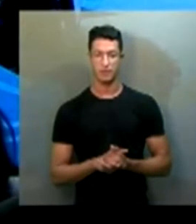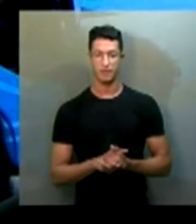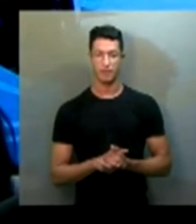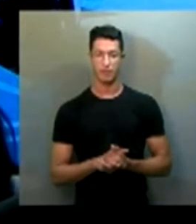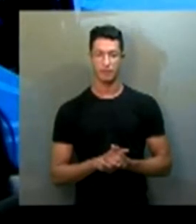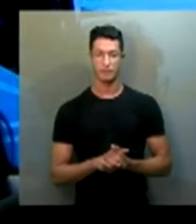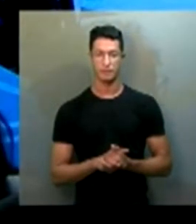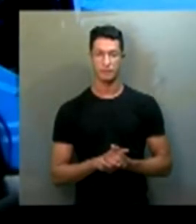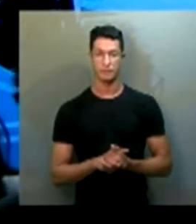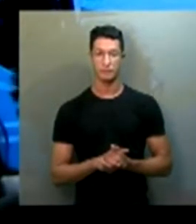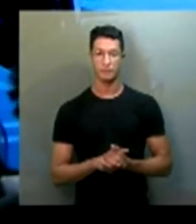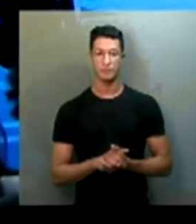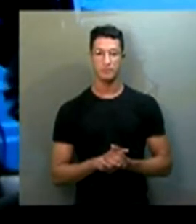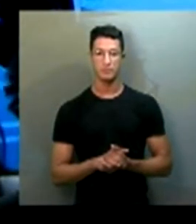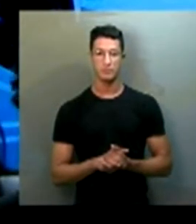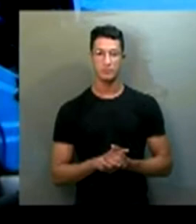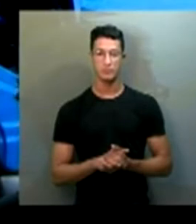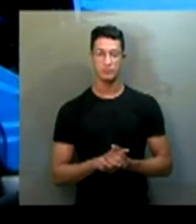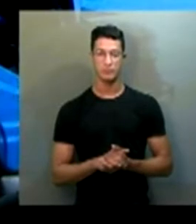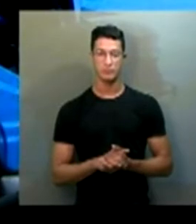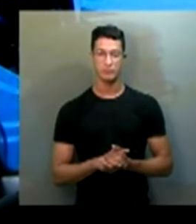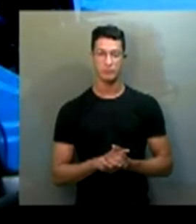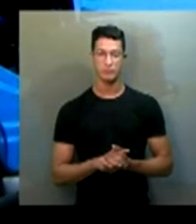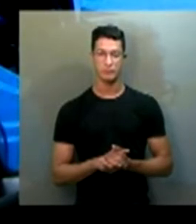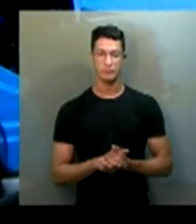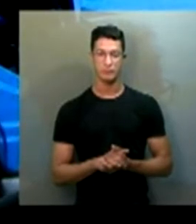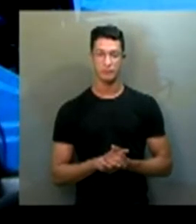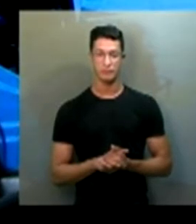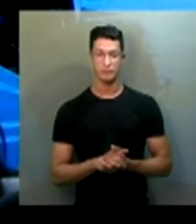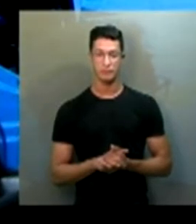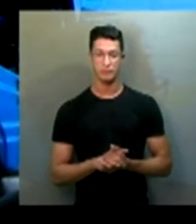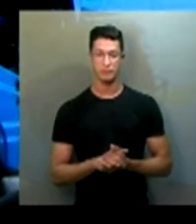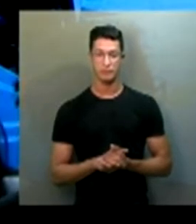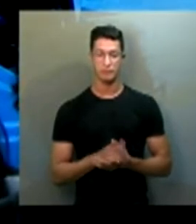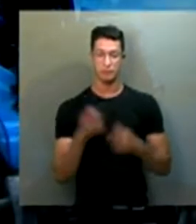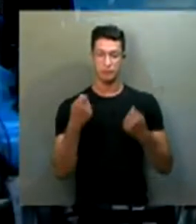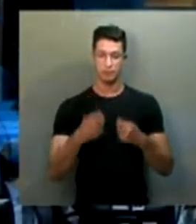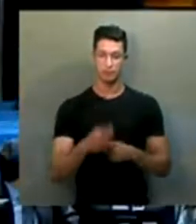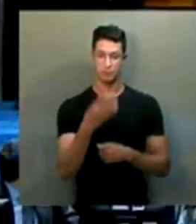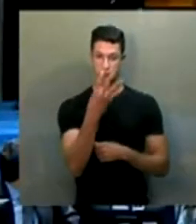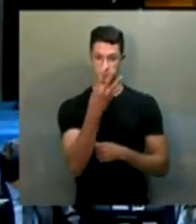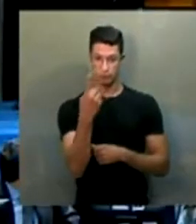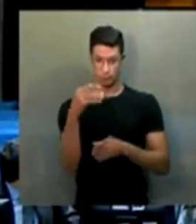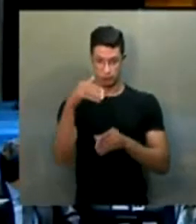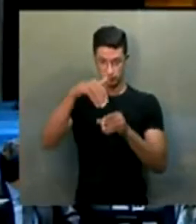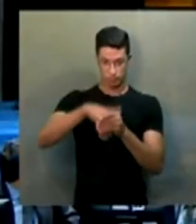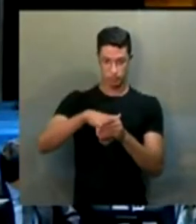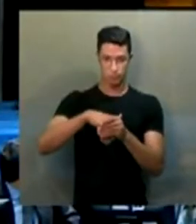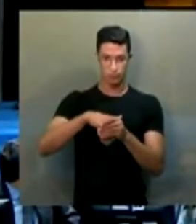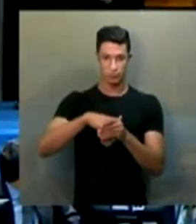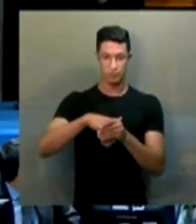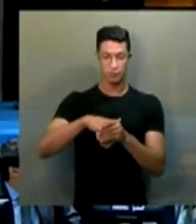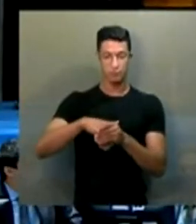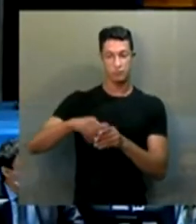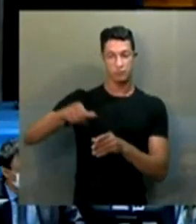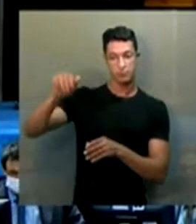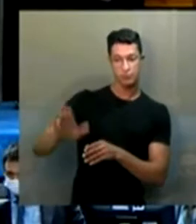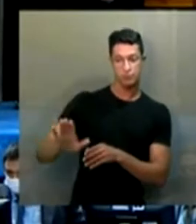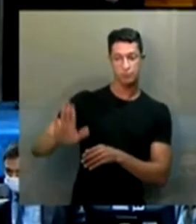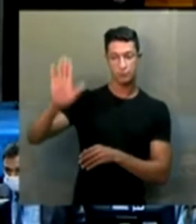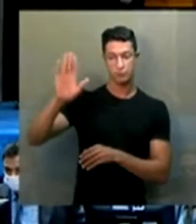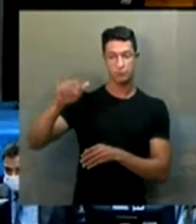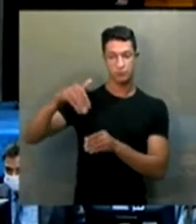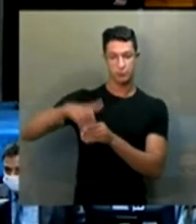Tá faltando. Era pra ser 13. São necessários 41 votos para que seja eleito